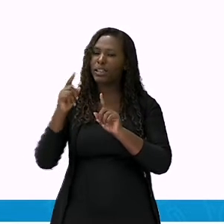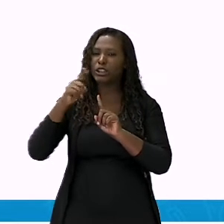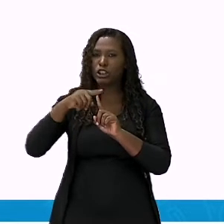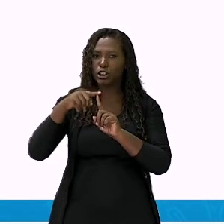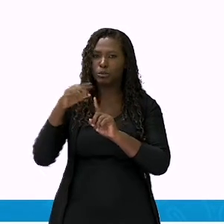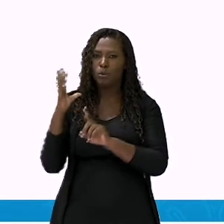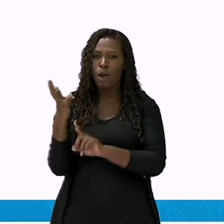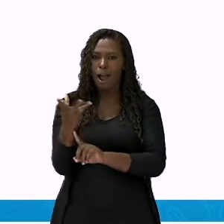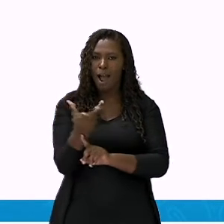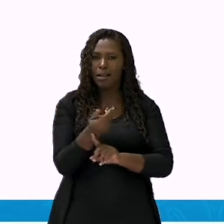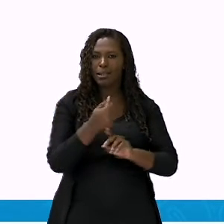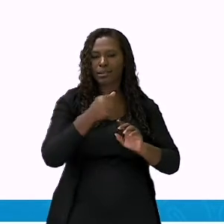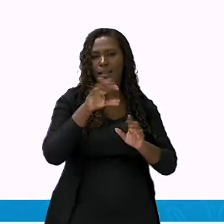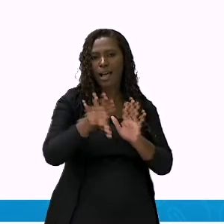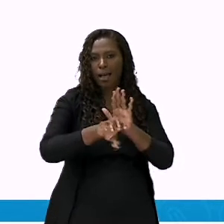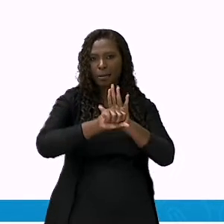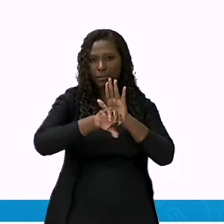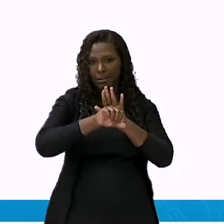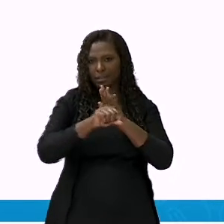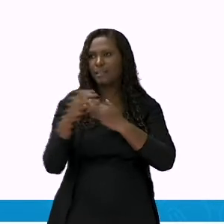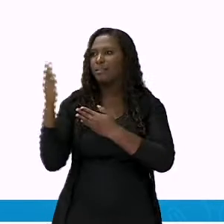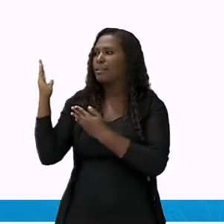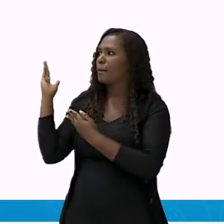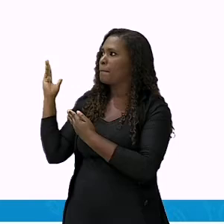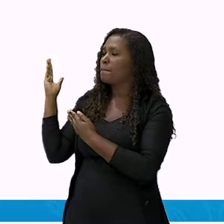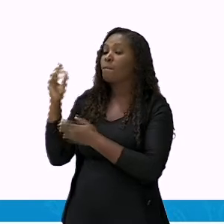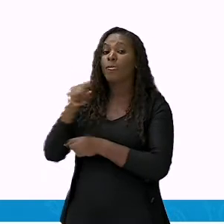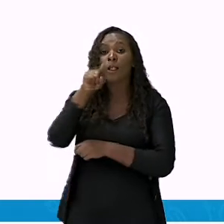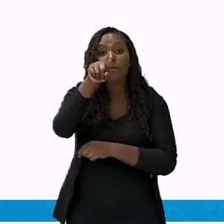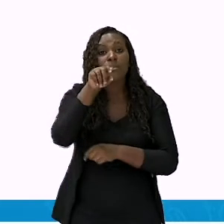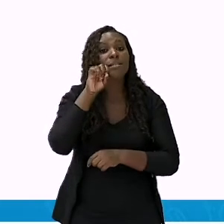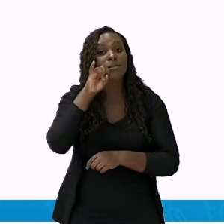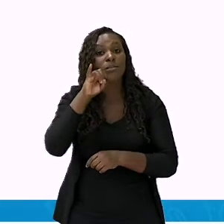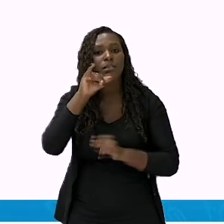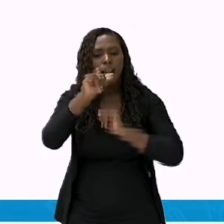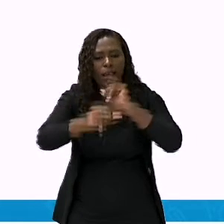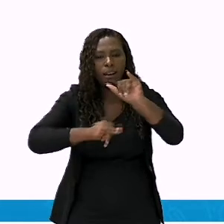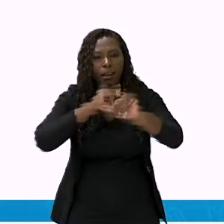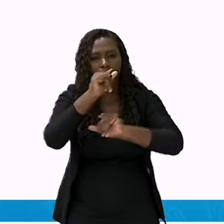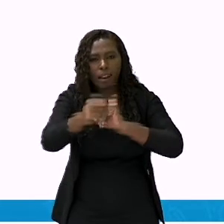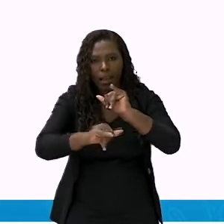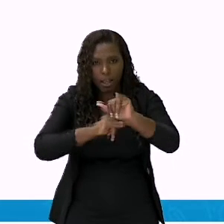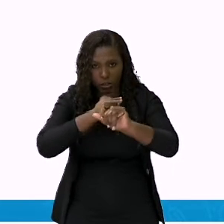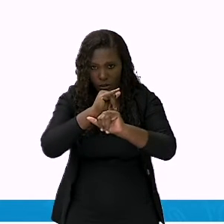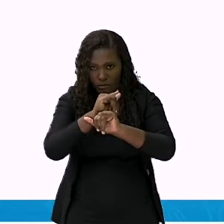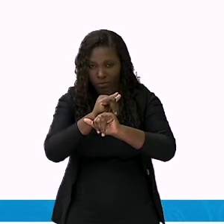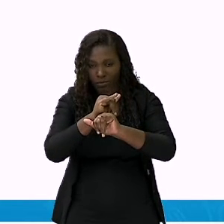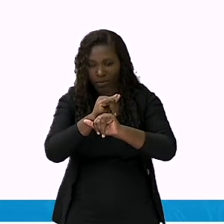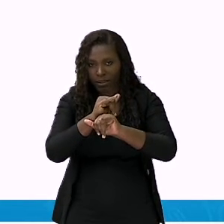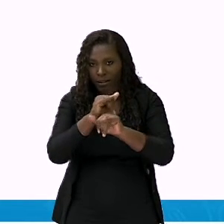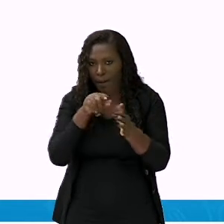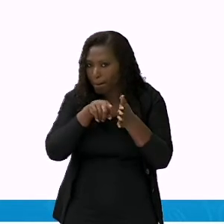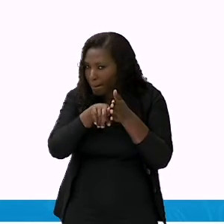sobre Kandinsky, vão aparecer vários quadros, várias obras dele. Mas essa é uma